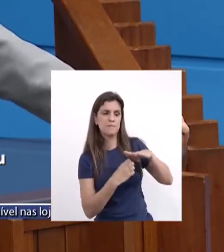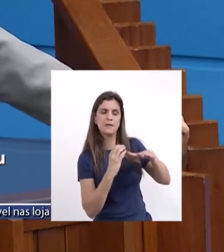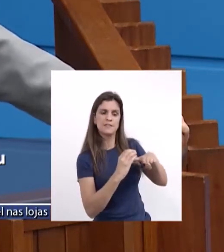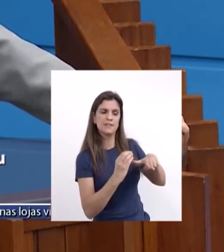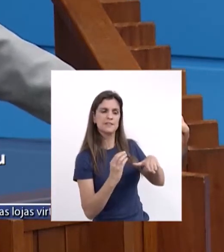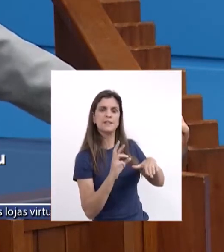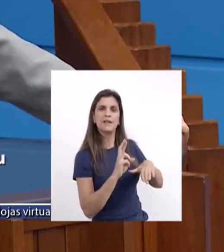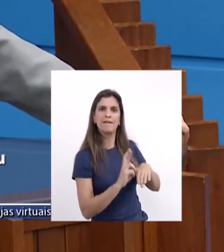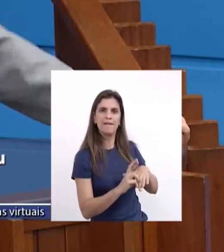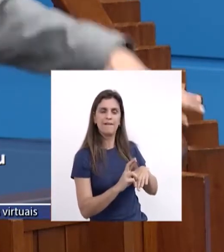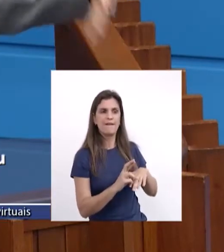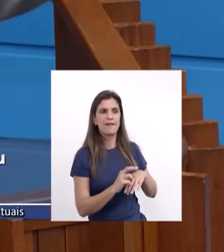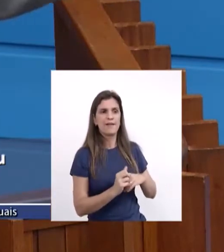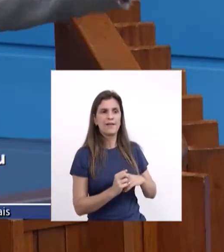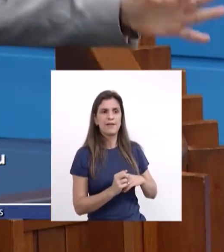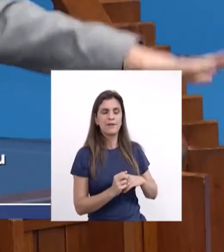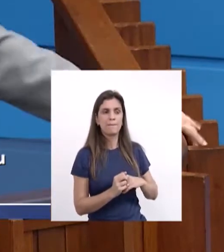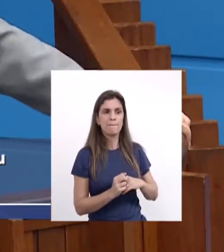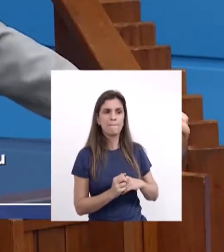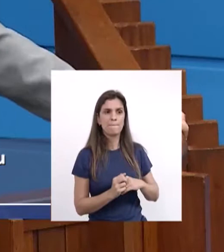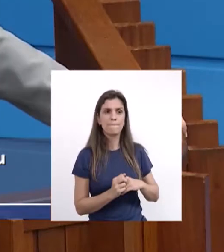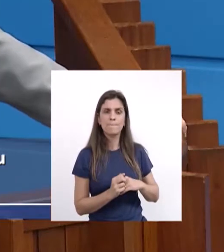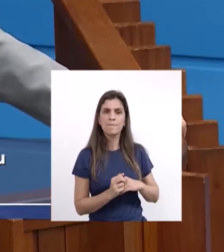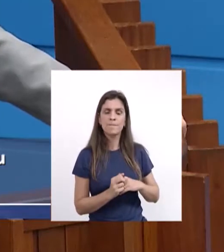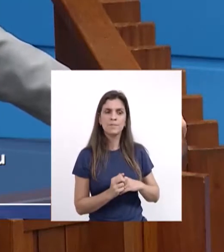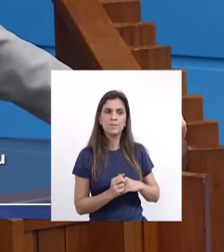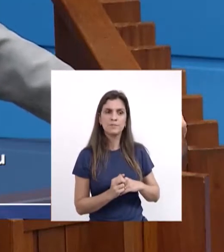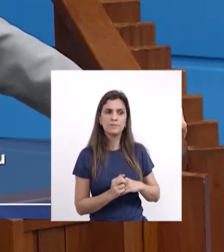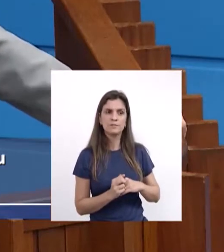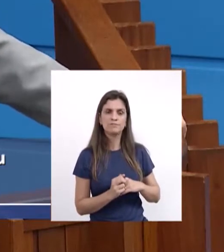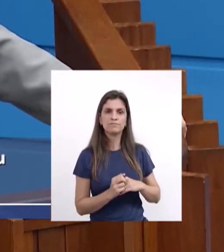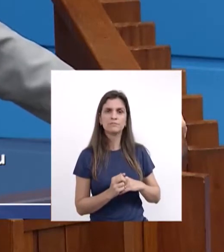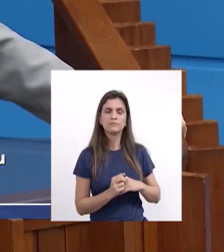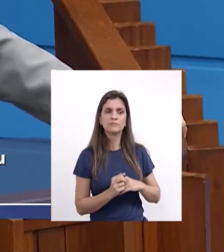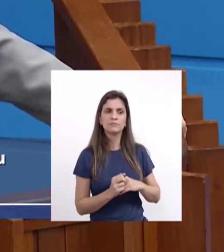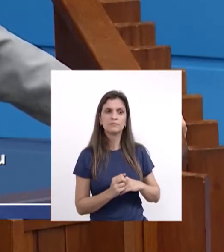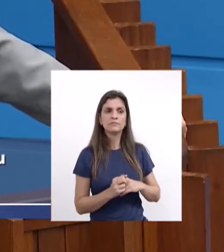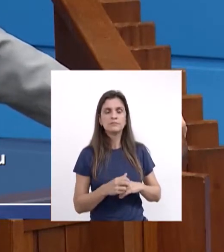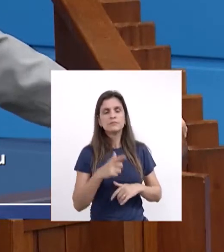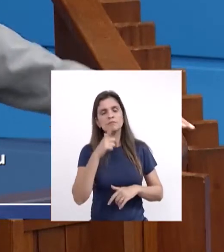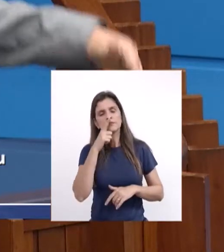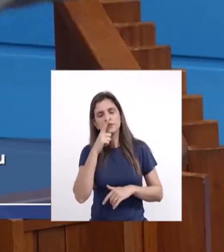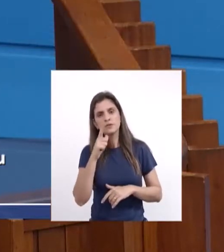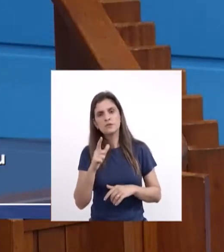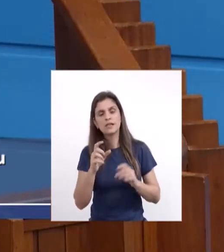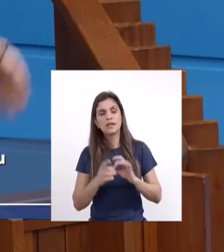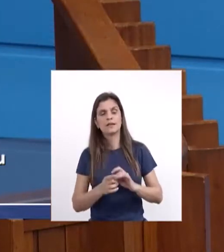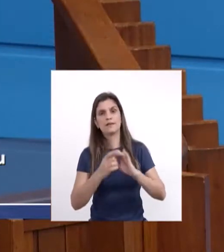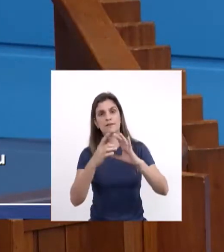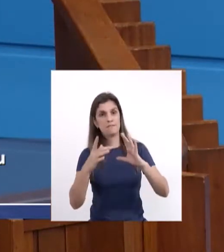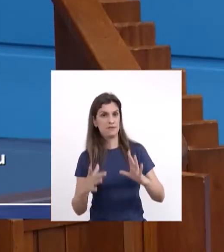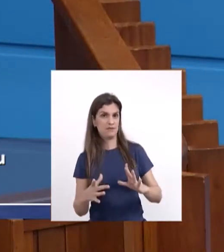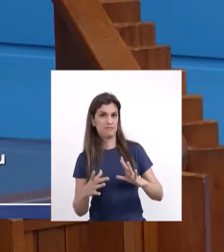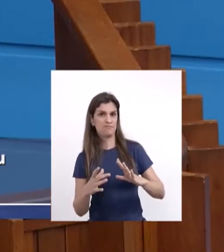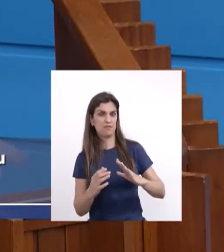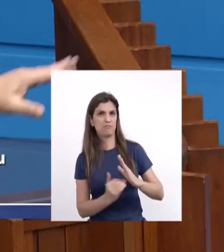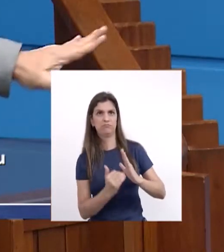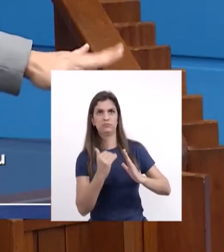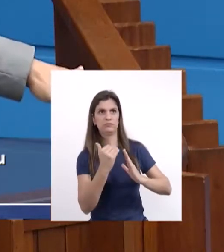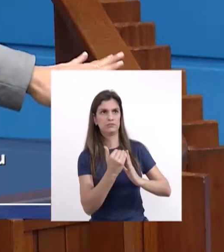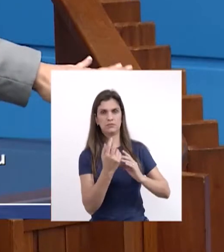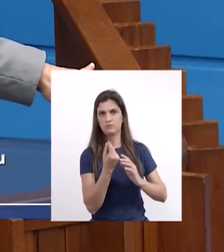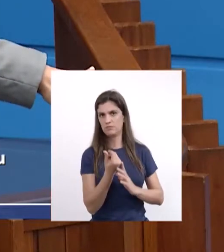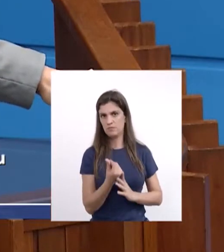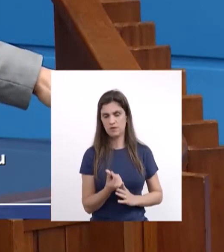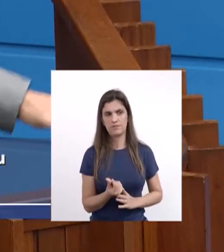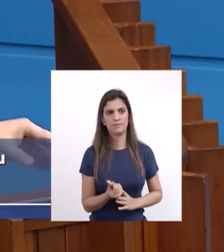discutir judicialmente. Porque na medida em que consegue uma liminar, e se essa liminar não for cassada, e aí, meu caro presidente, deputado